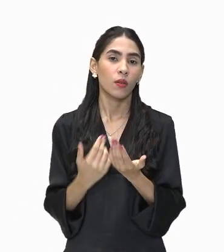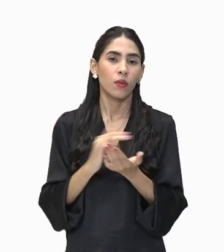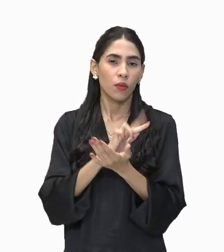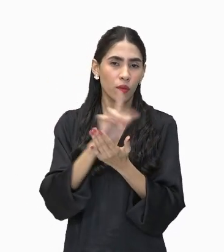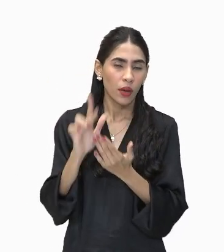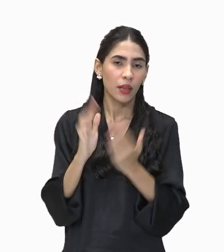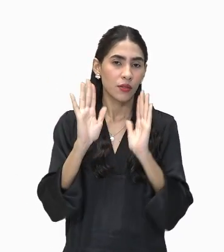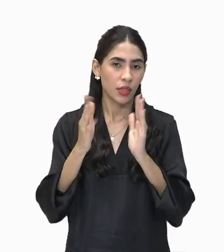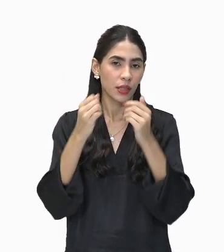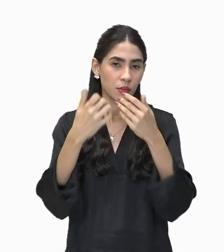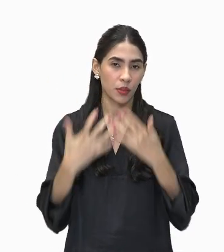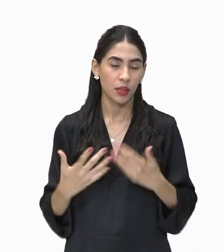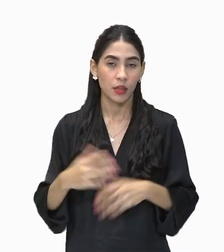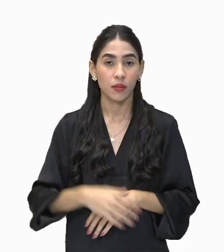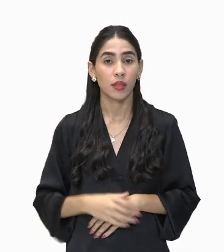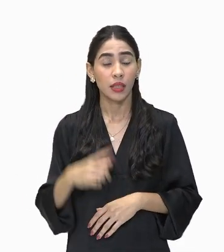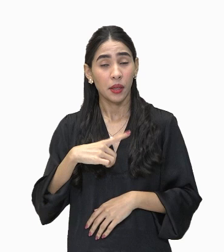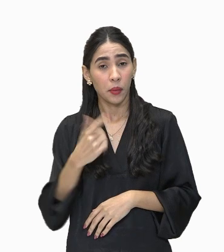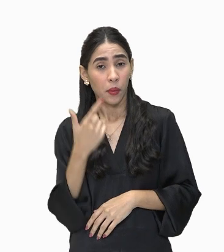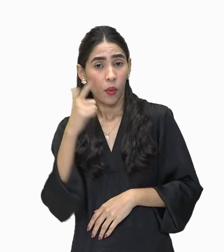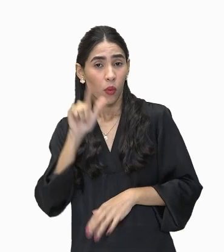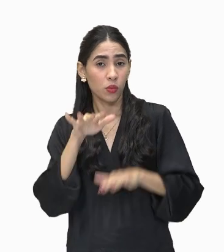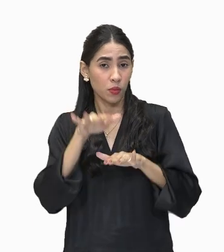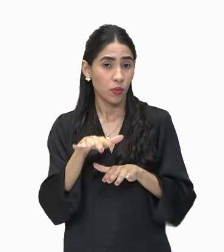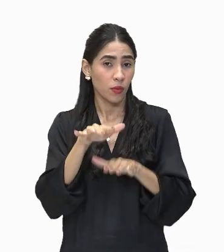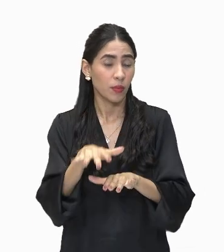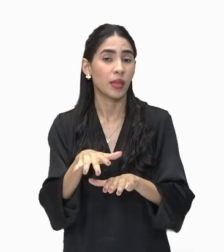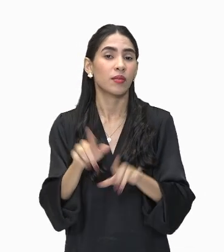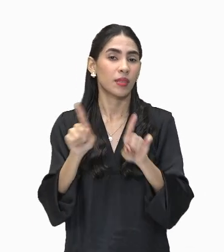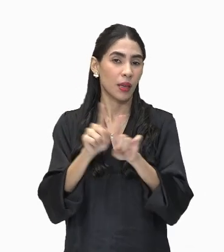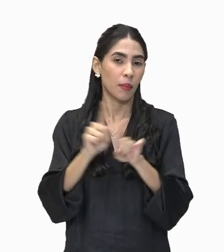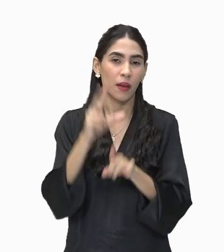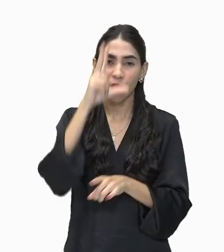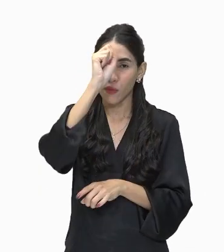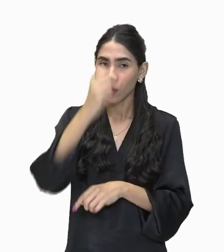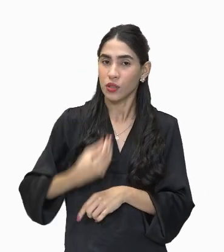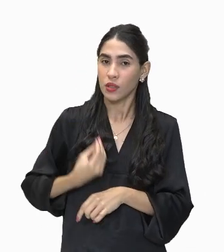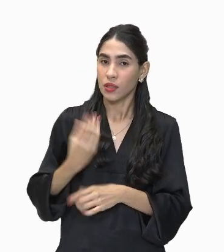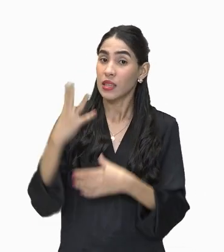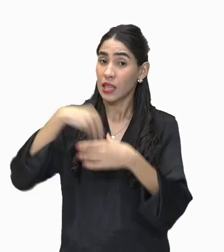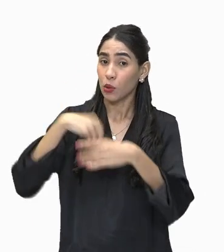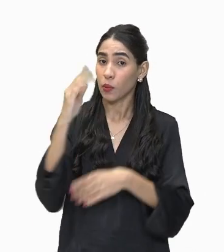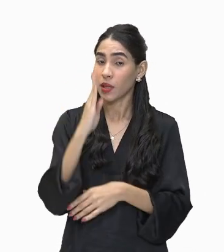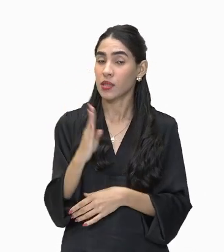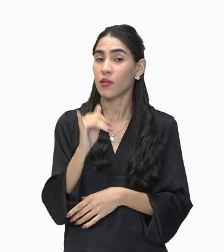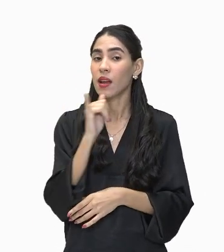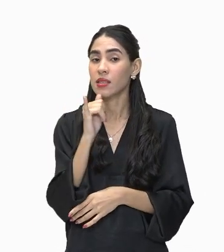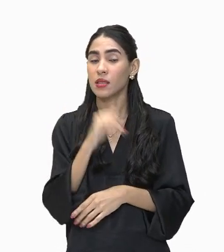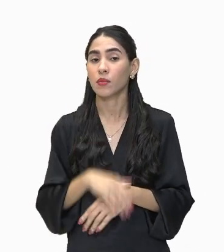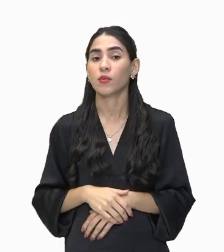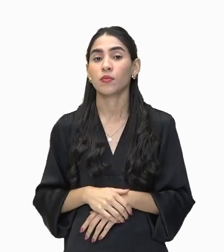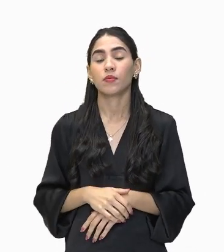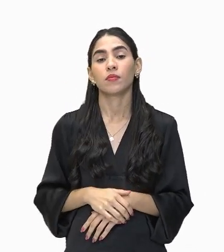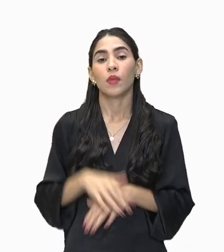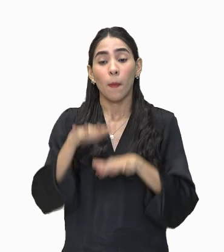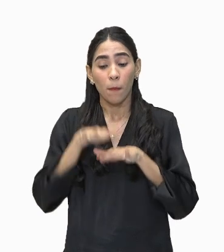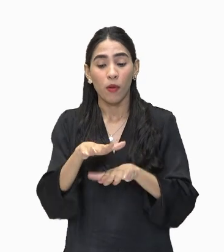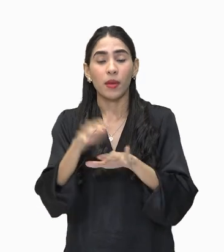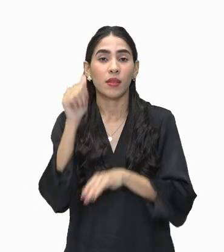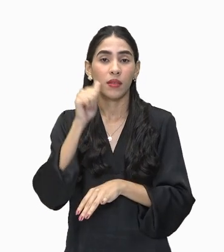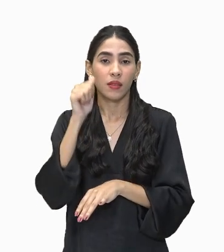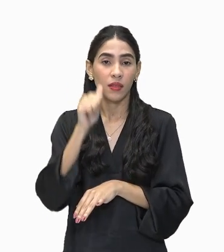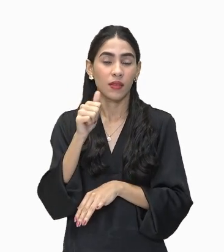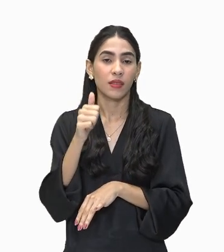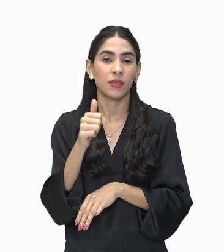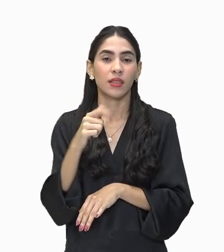citados, outros movimentos estão presentes no Brasil. Por exemplo, o movimento feminista, que busca,